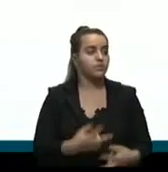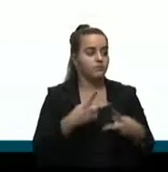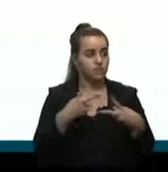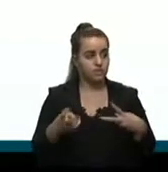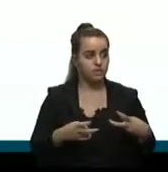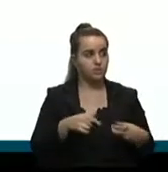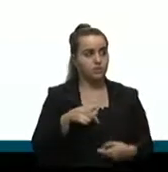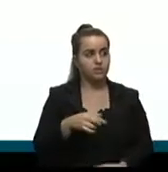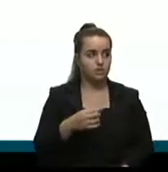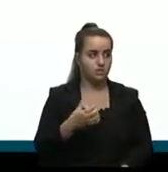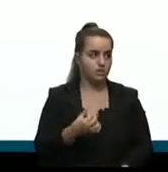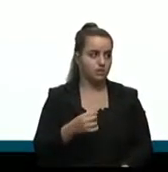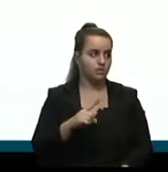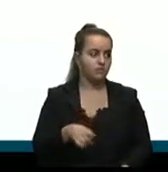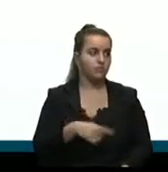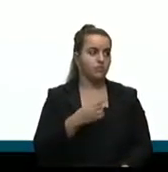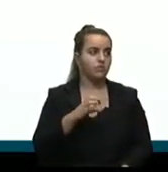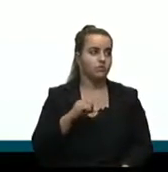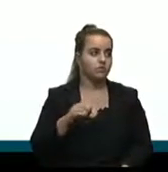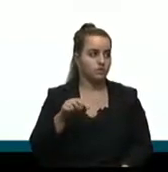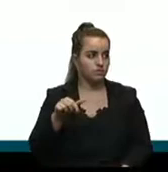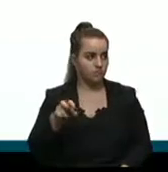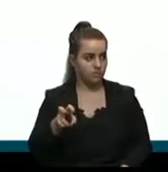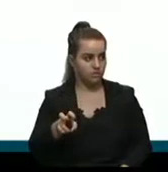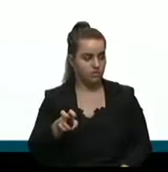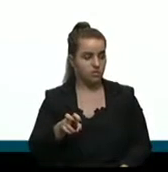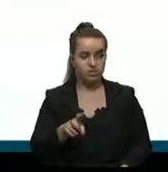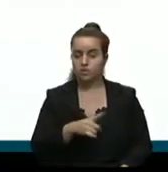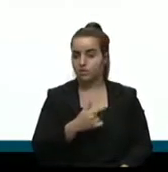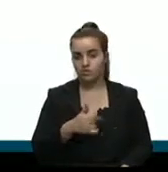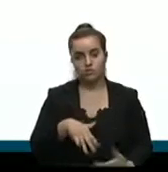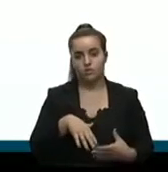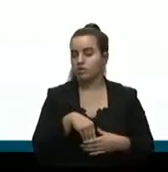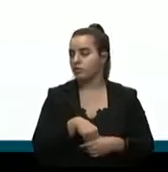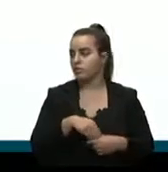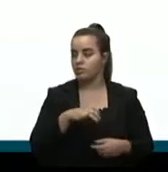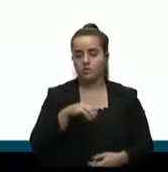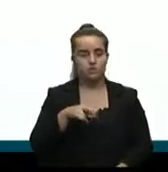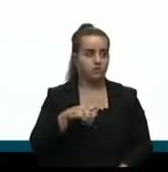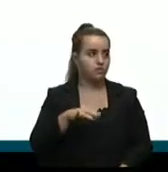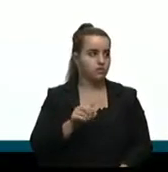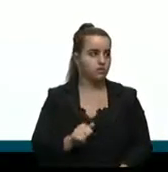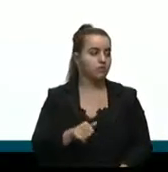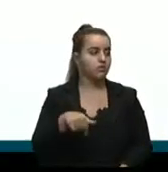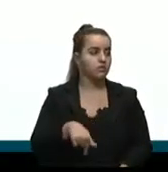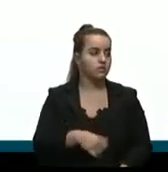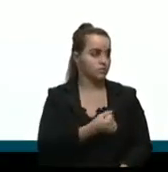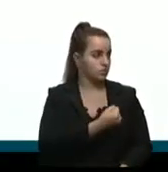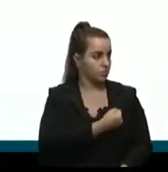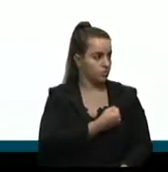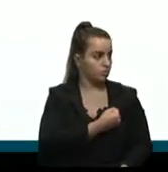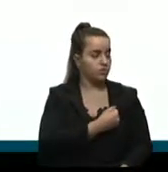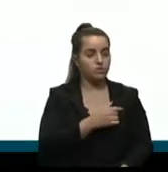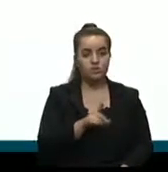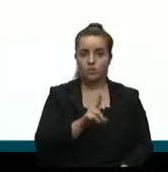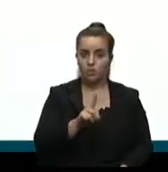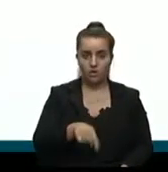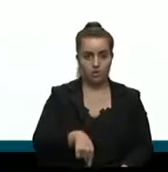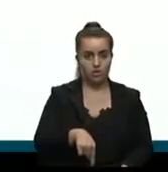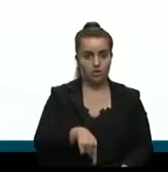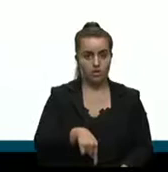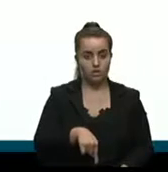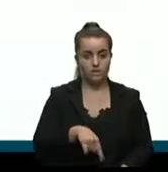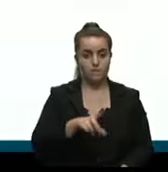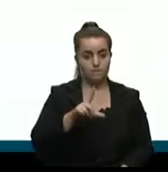o 76,05 não pertence à nossa região crítica. Esse número, ele não é